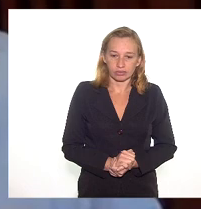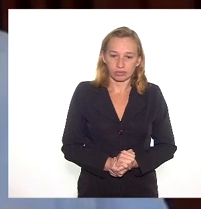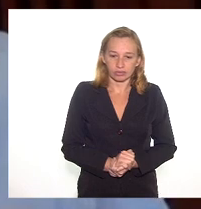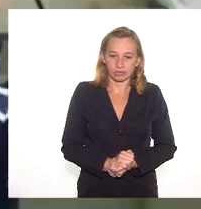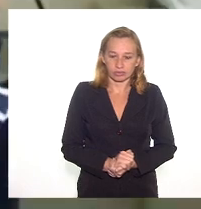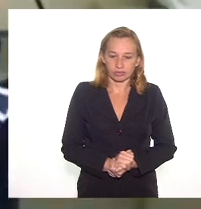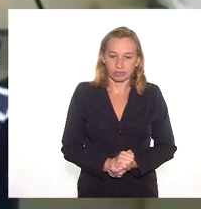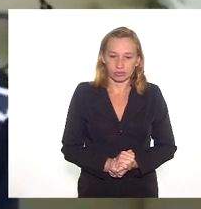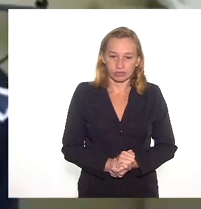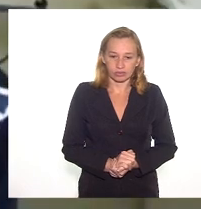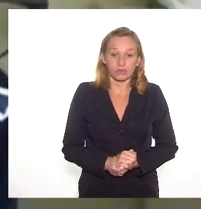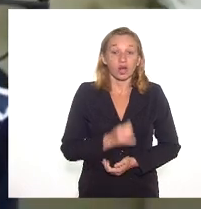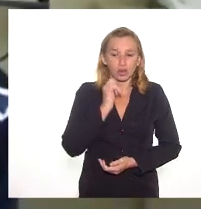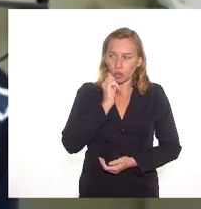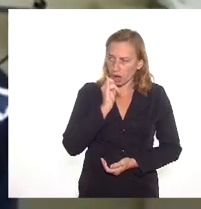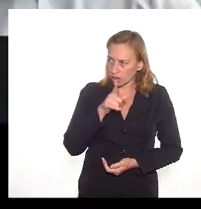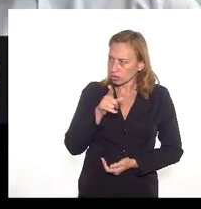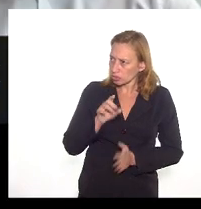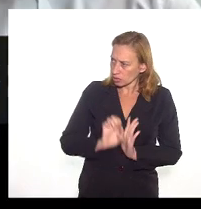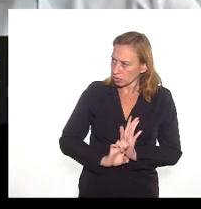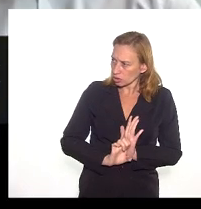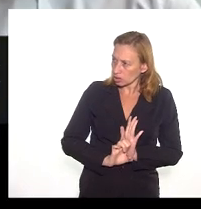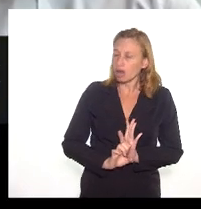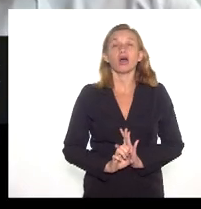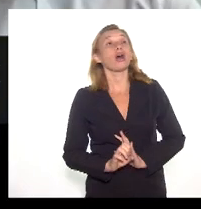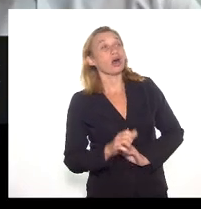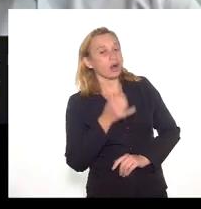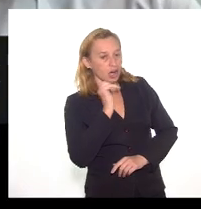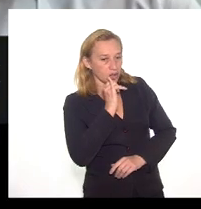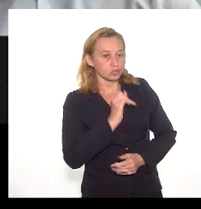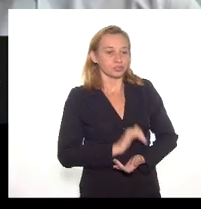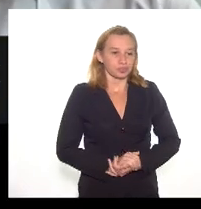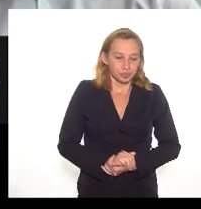A emenda do relator. Emenda do relator.